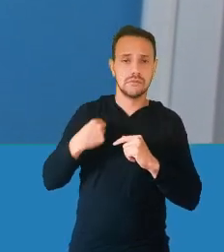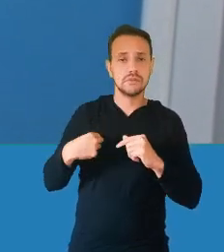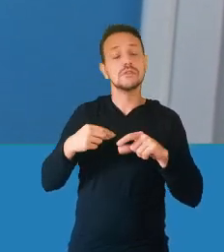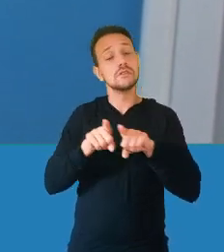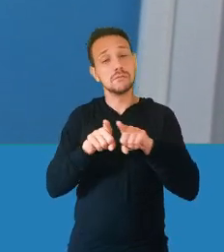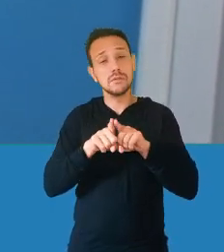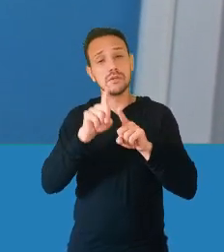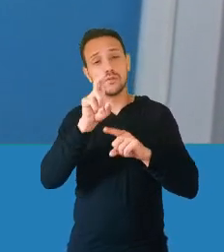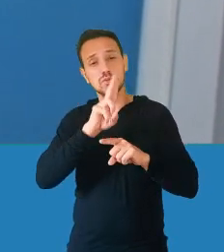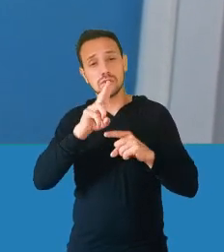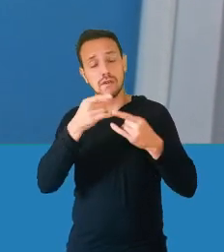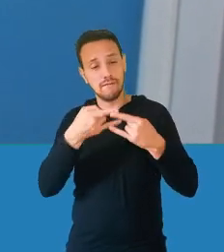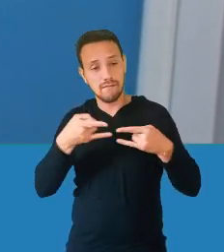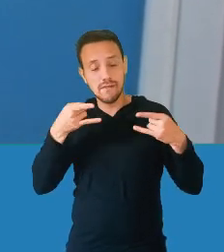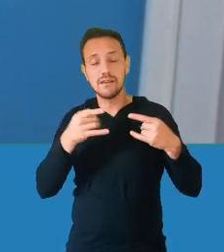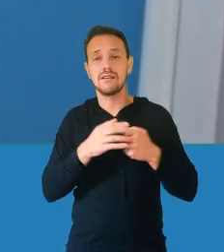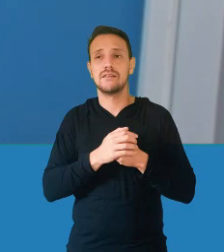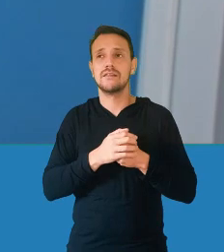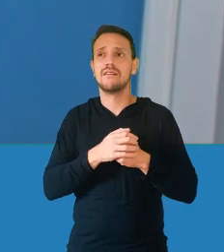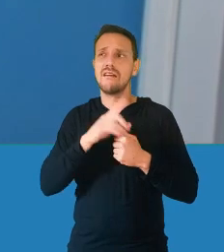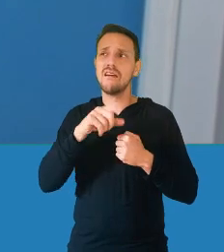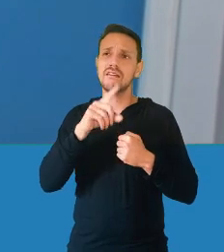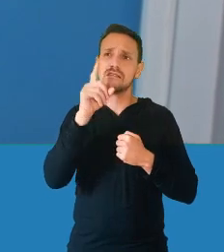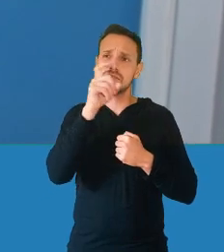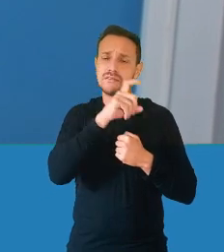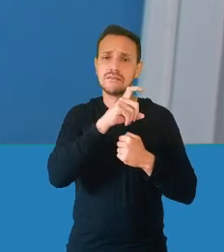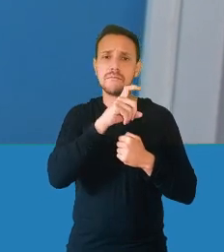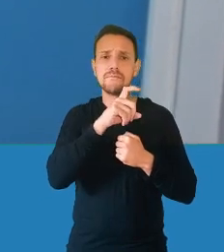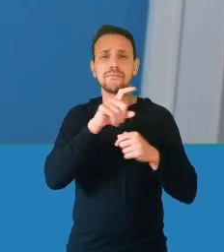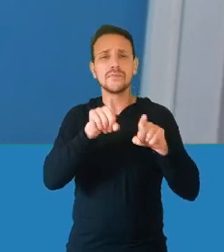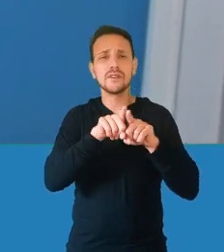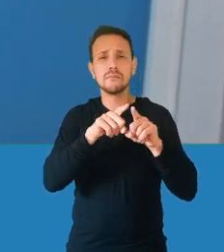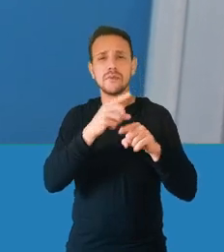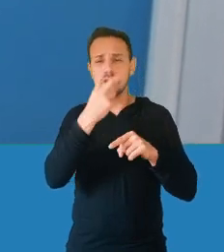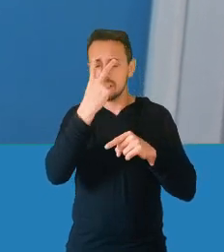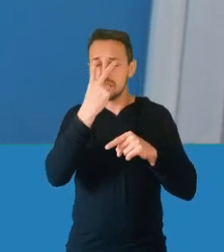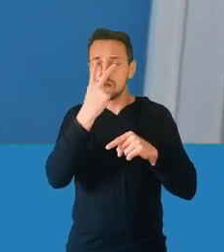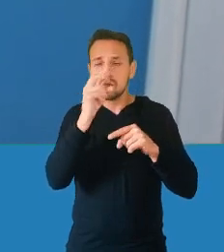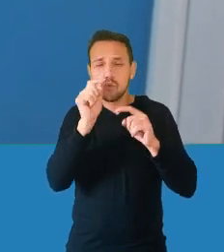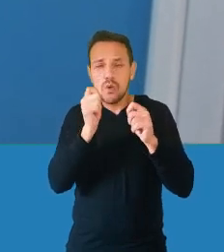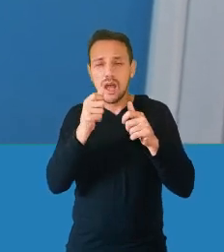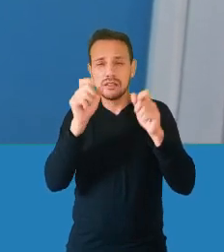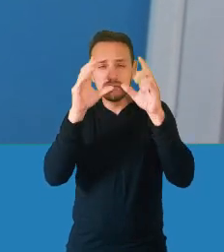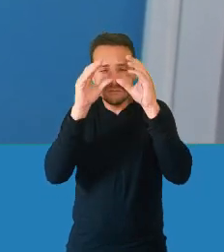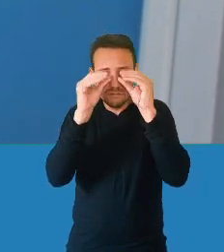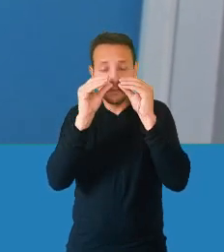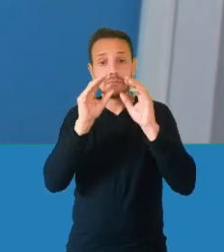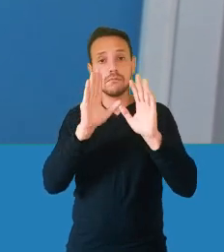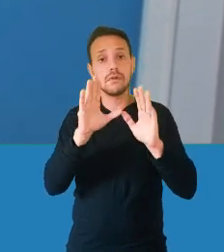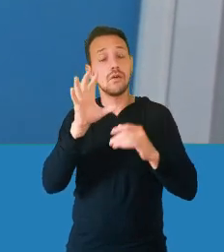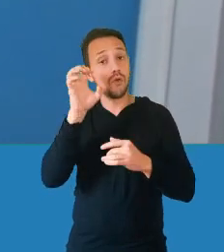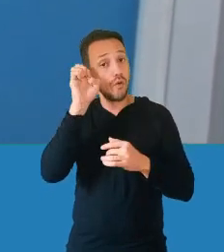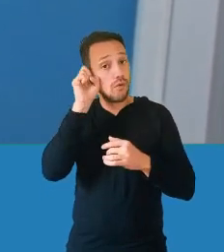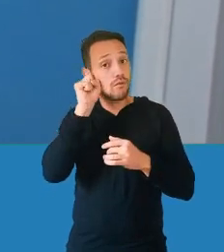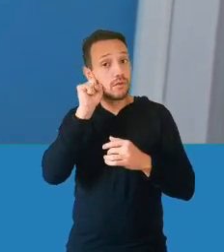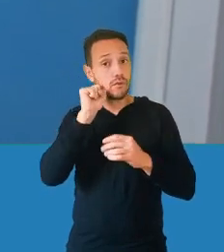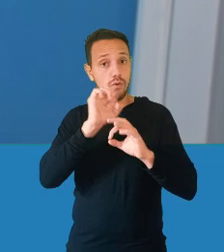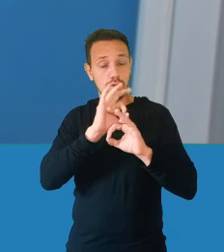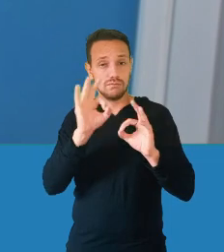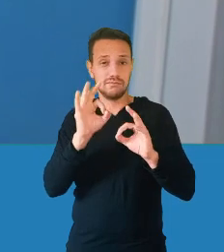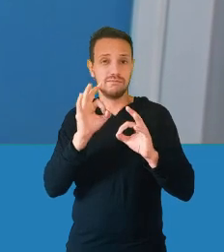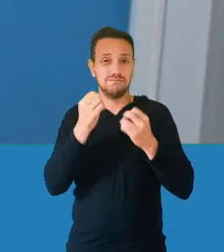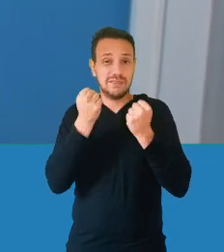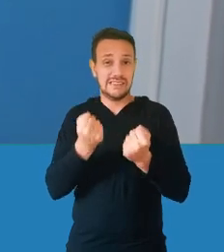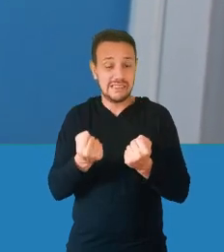usava fralda. Então era bem difícil, né? E com baixa visão. E ele escutava muito. Então